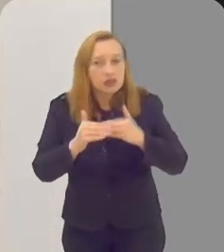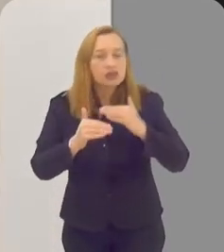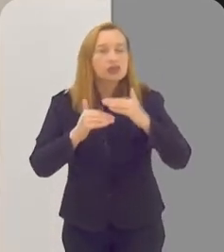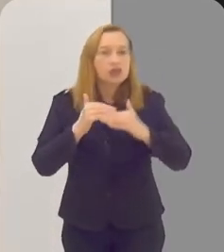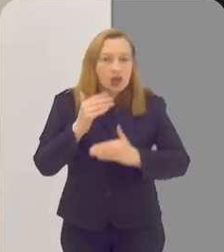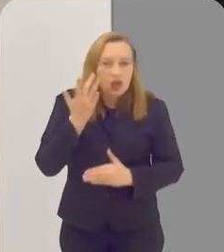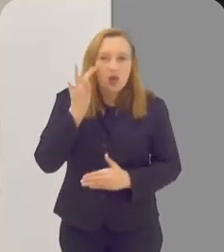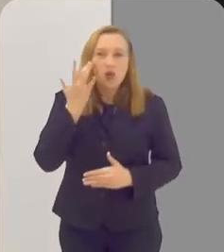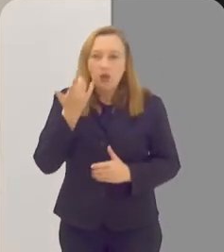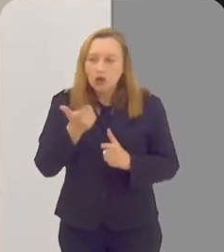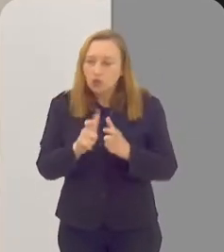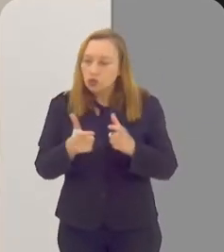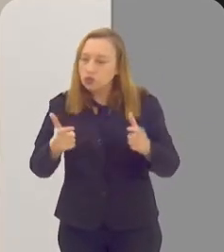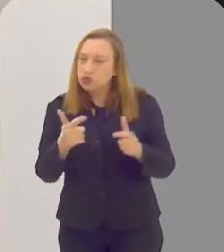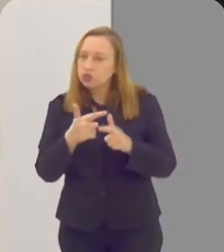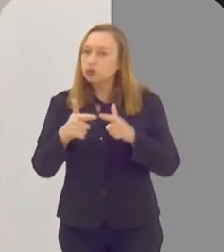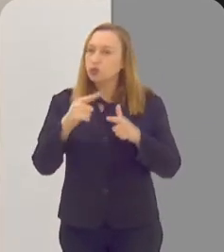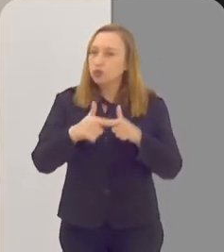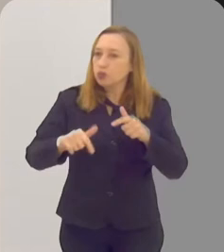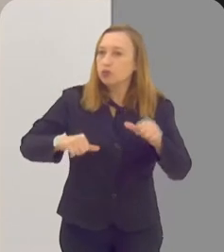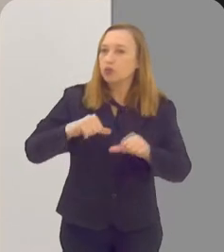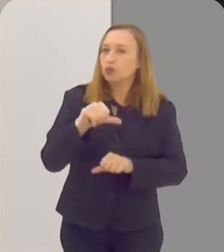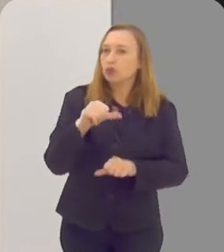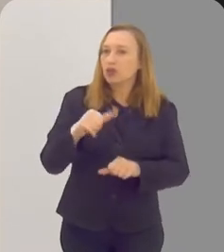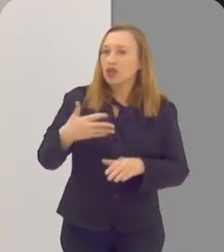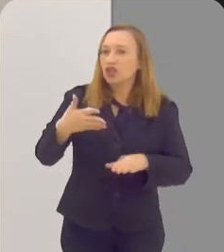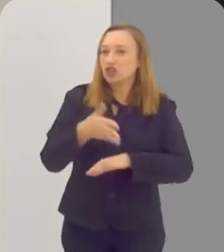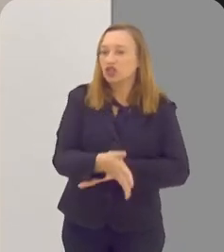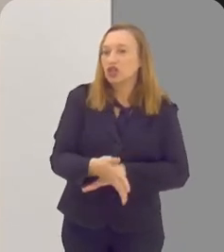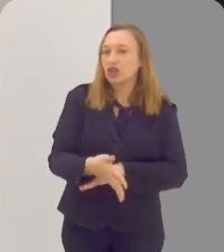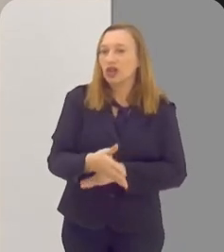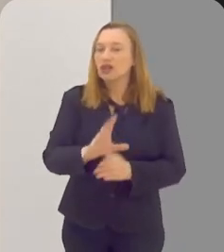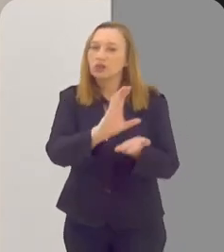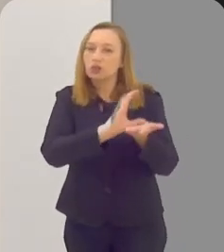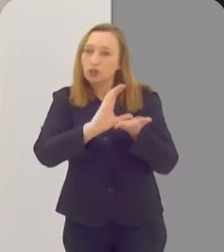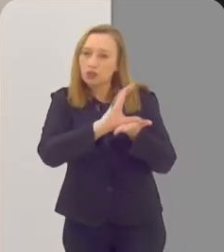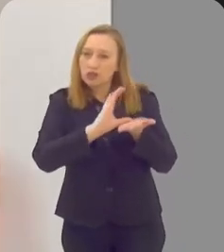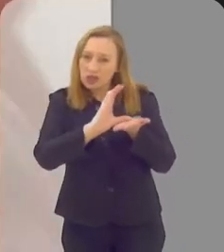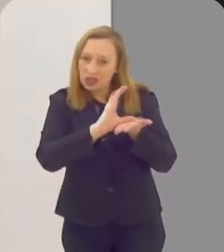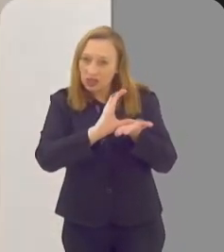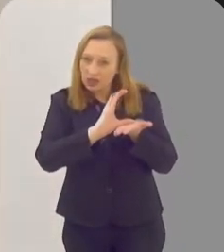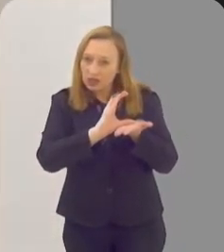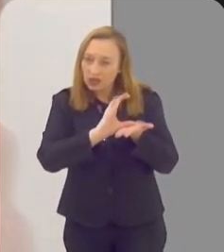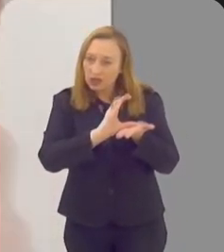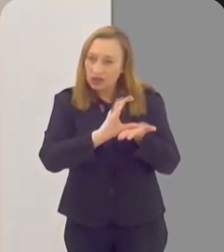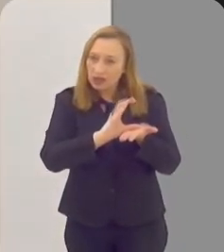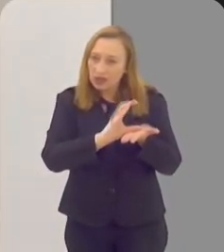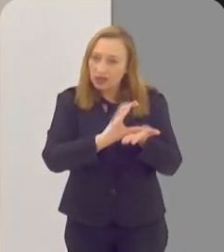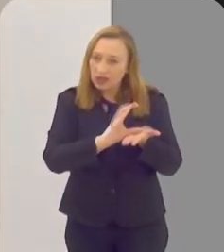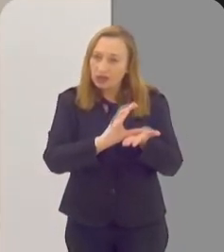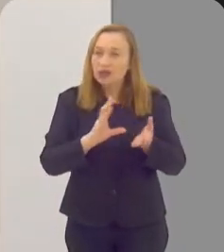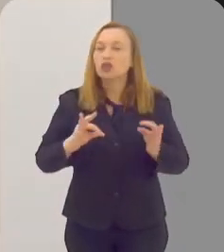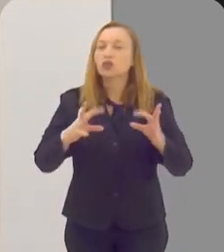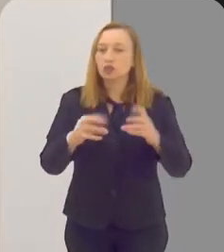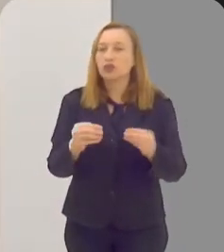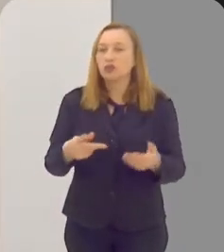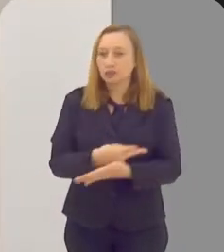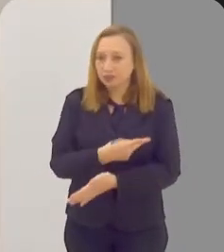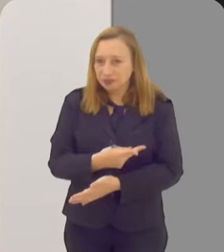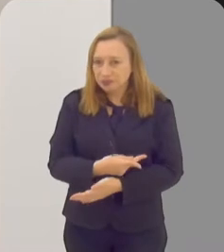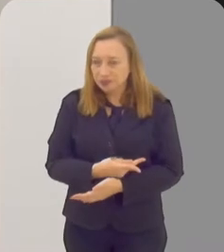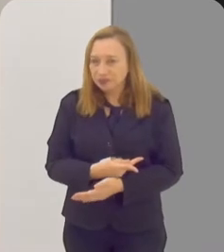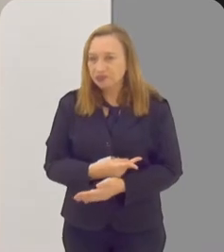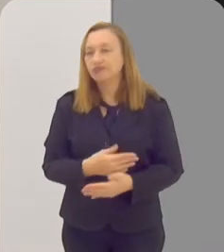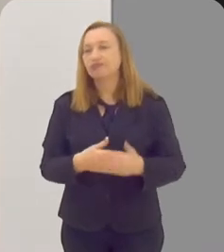aos pouquinhos. Eu acho que o grande problema dessa virada é a gente chegar no conselho, que é onde vem o resto